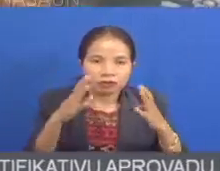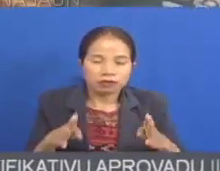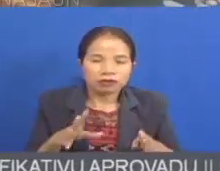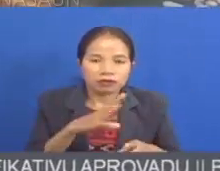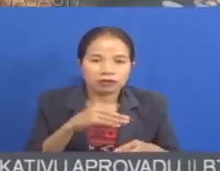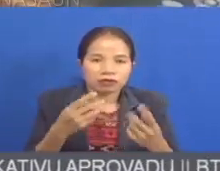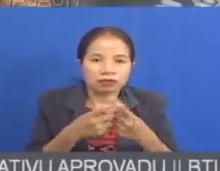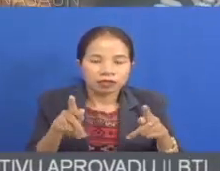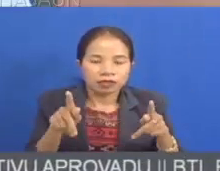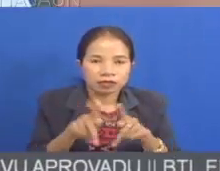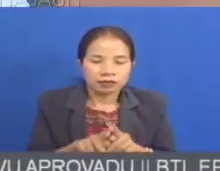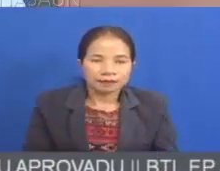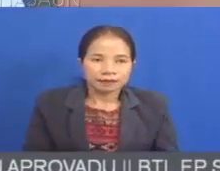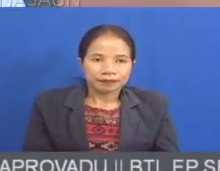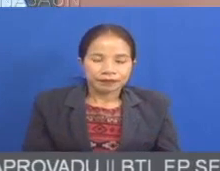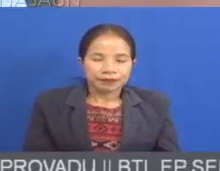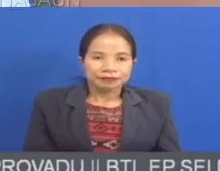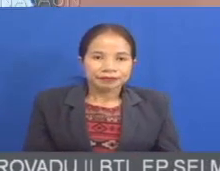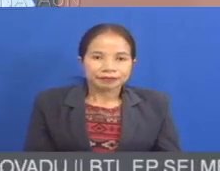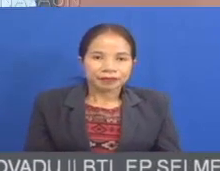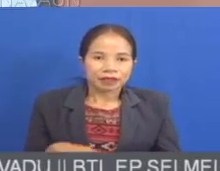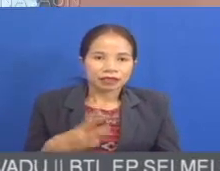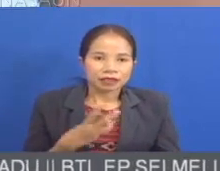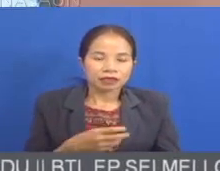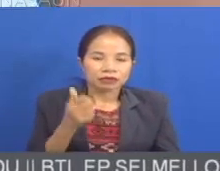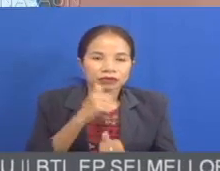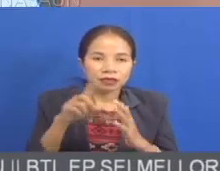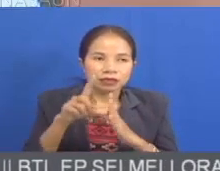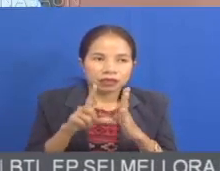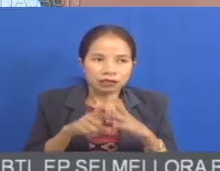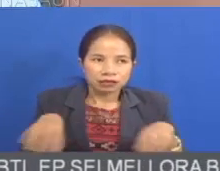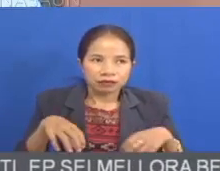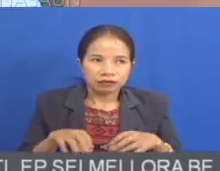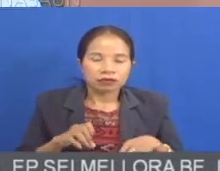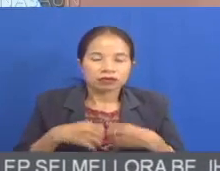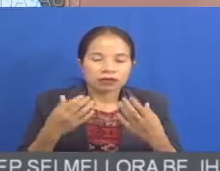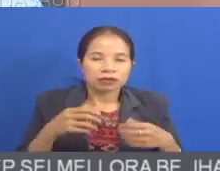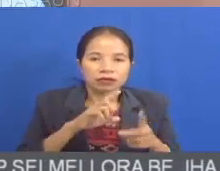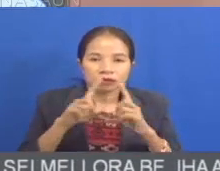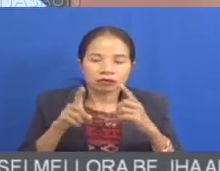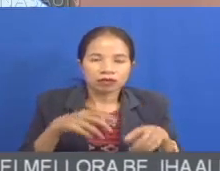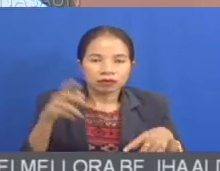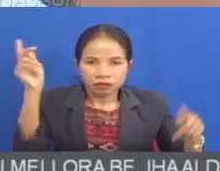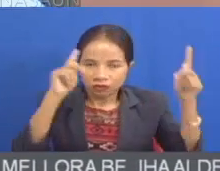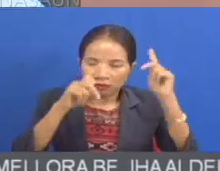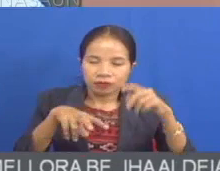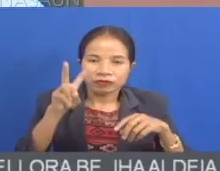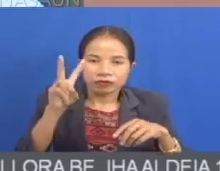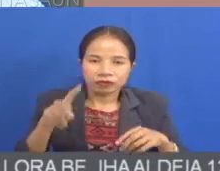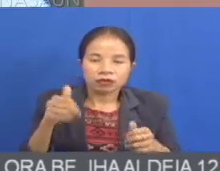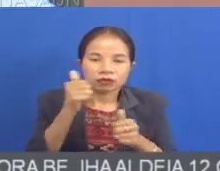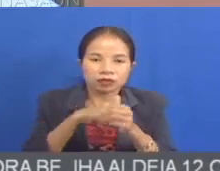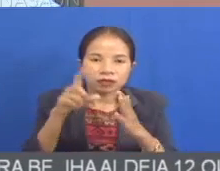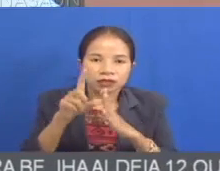ou companhia. Baseia ba tenia lei trabalho, o ensino macato resolve o problema, ia a news rua, tu ir lei, a tete